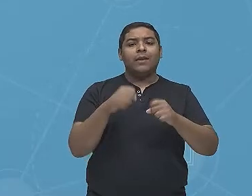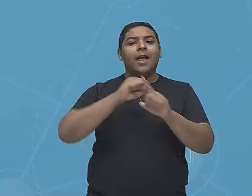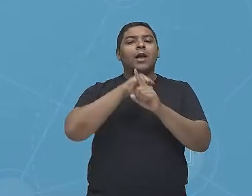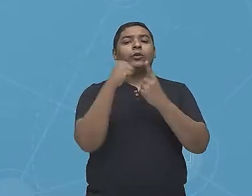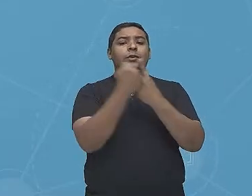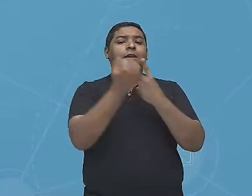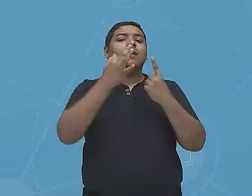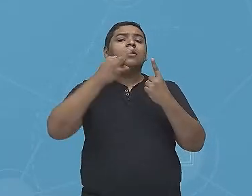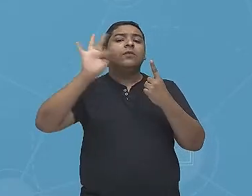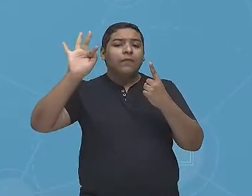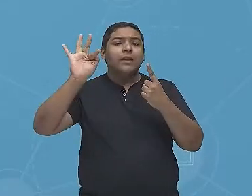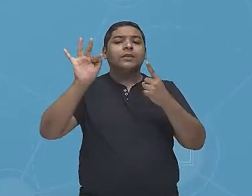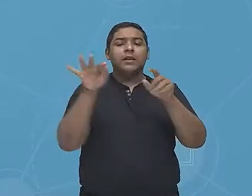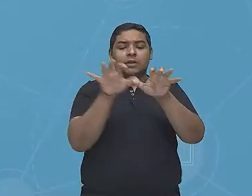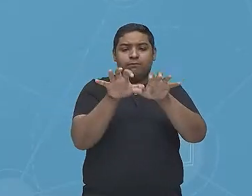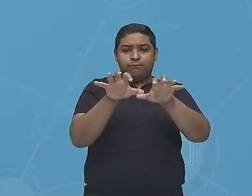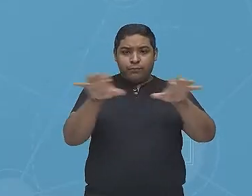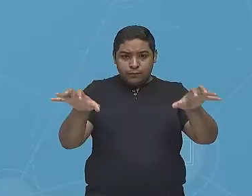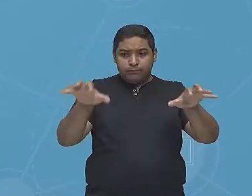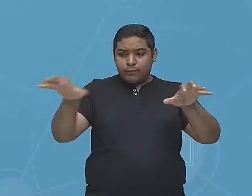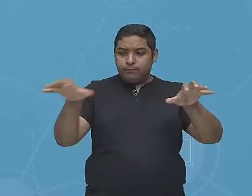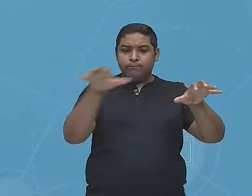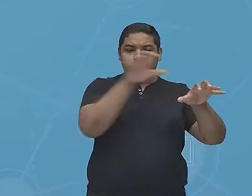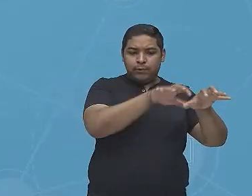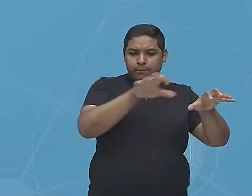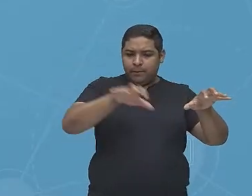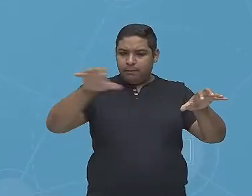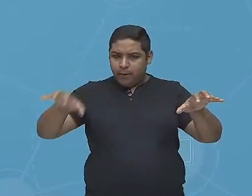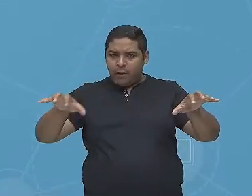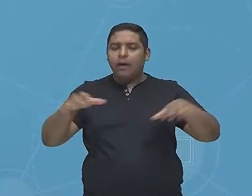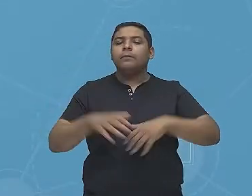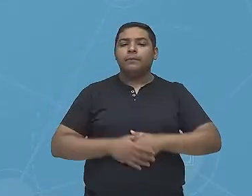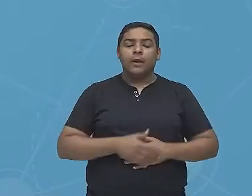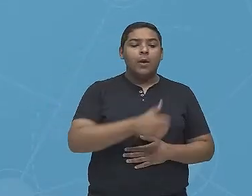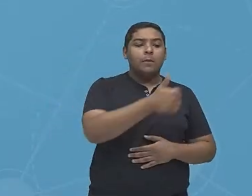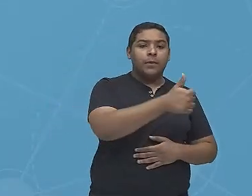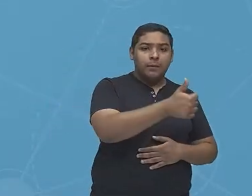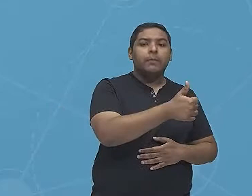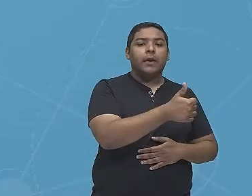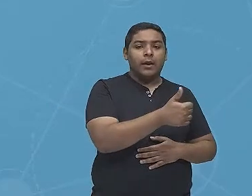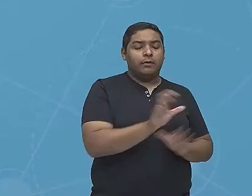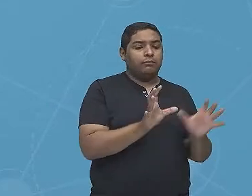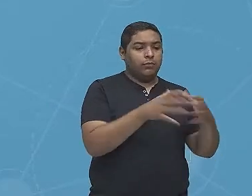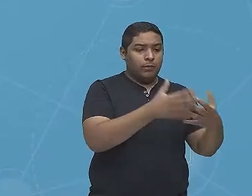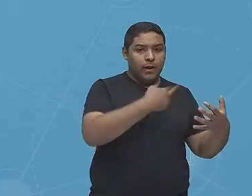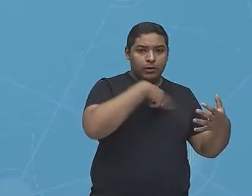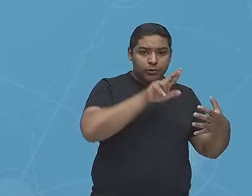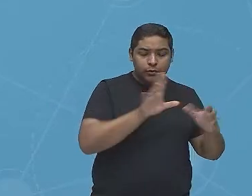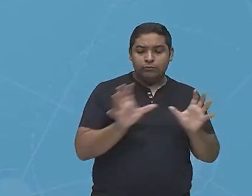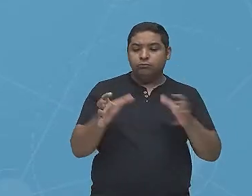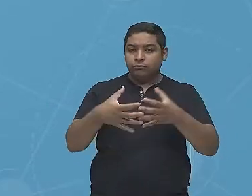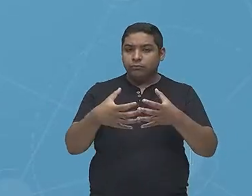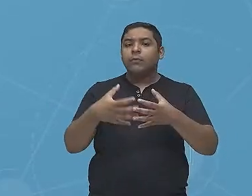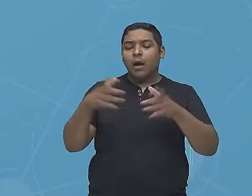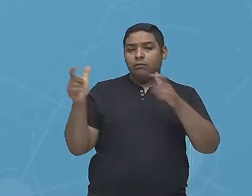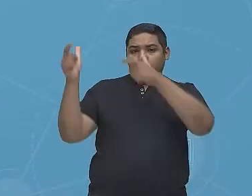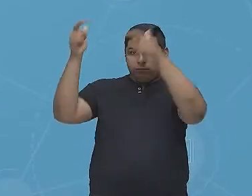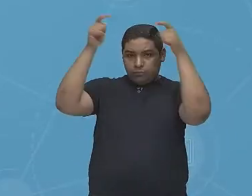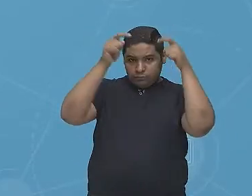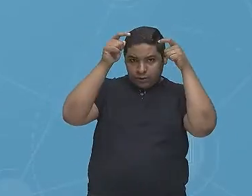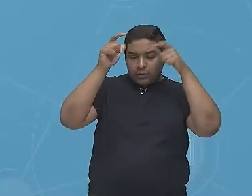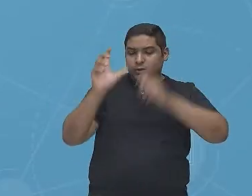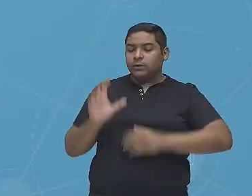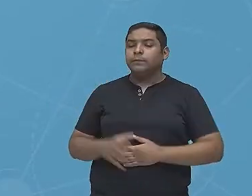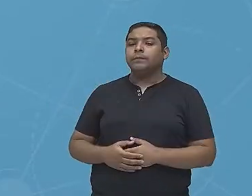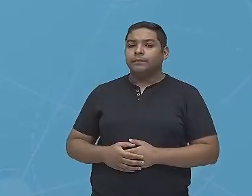sociedade francesa dividida em 3 estados, o primeiro estado que vai ser o clero, o segundo que vai ser a nobreza e o terceiro que vai ser